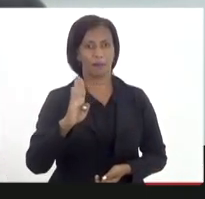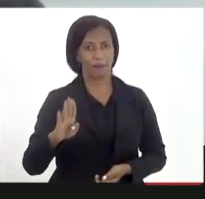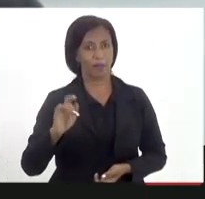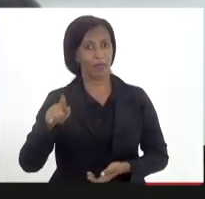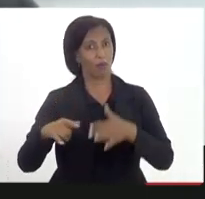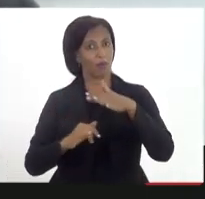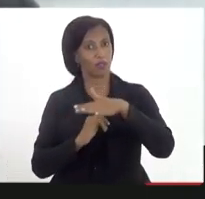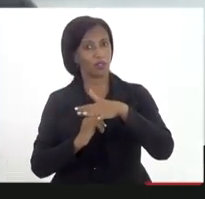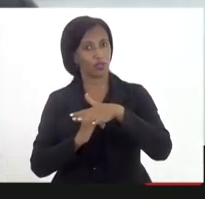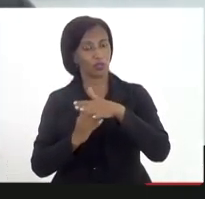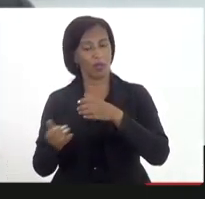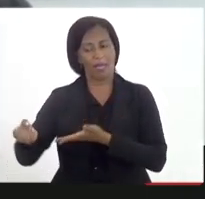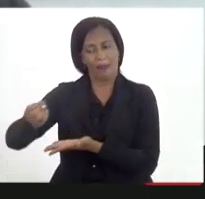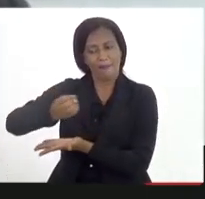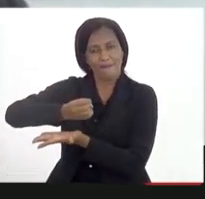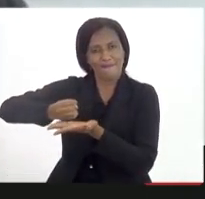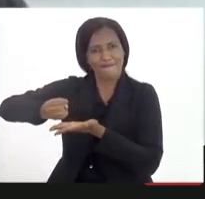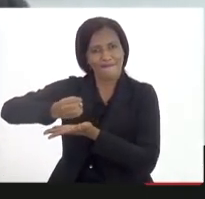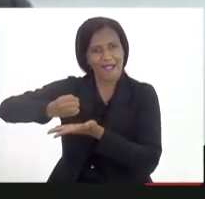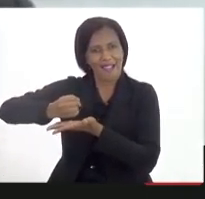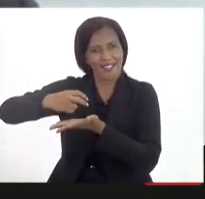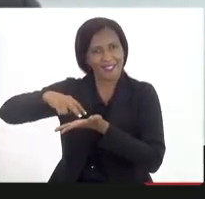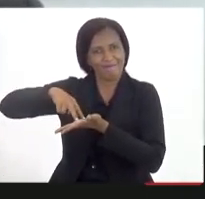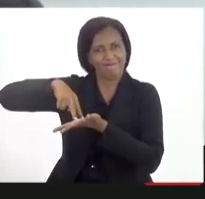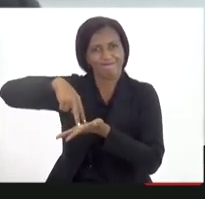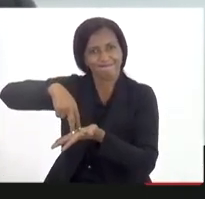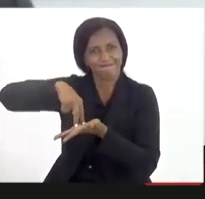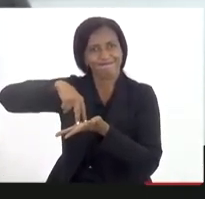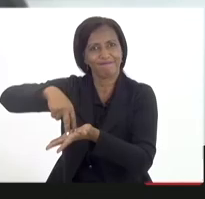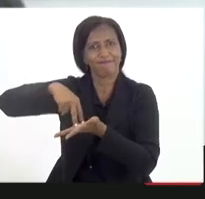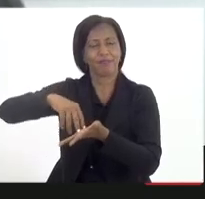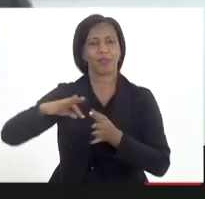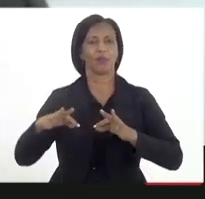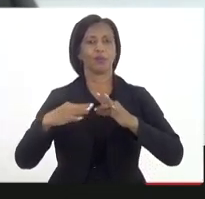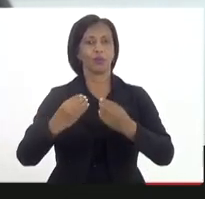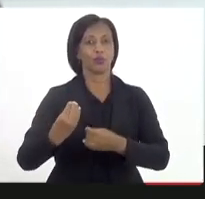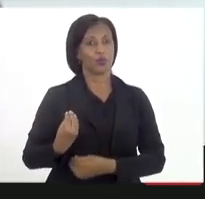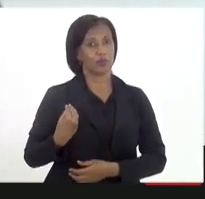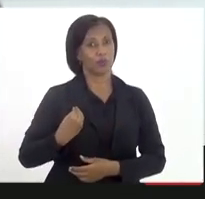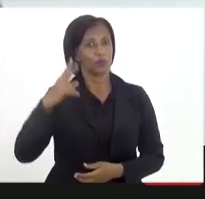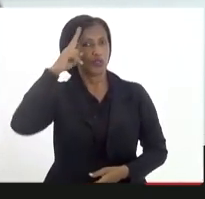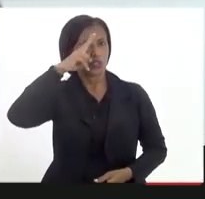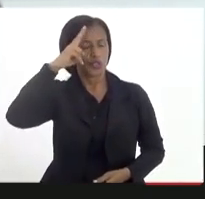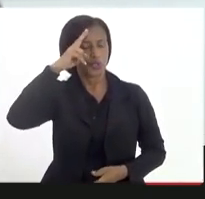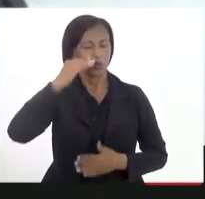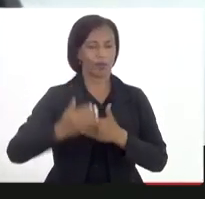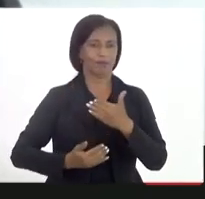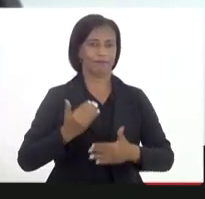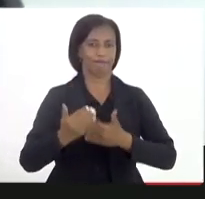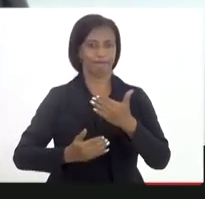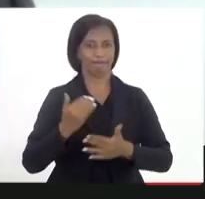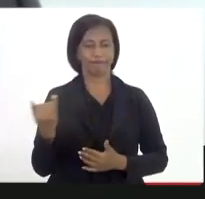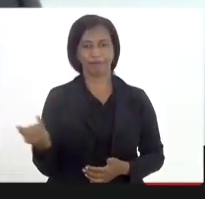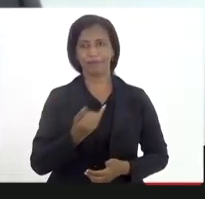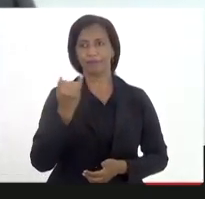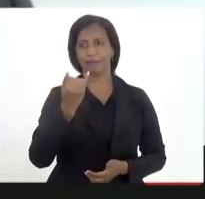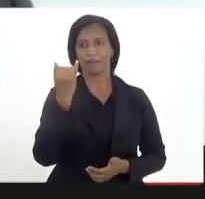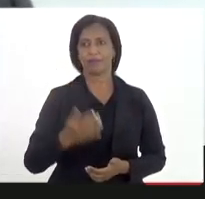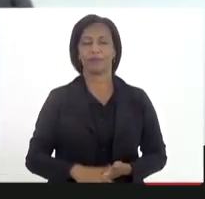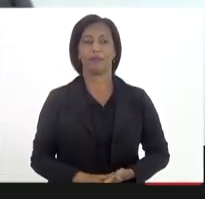seria a base o alicerce da nossa democracia ou todo seu protagonismo histórico abre é fundamental a presença